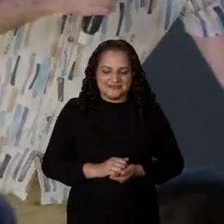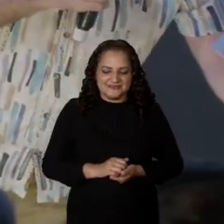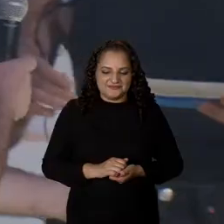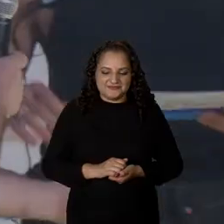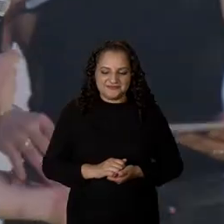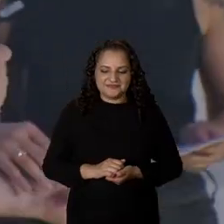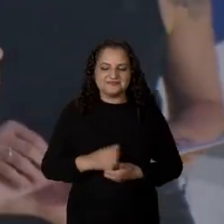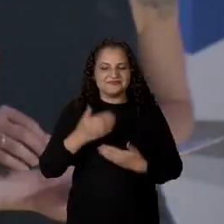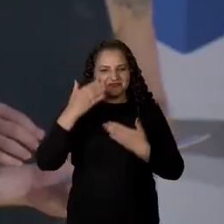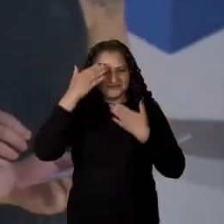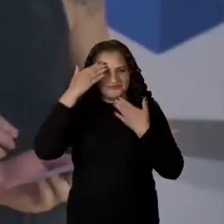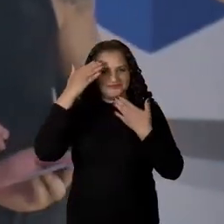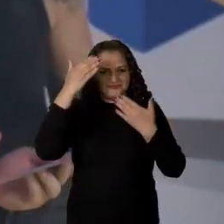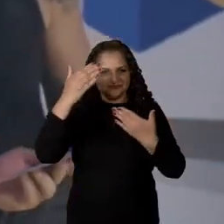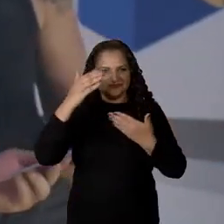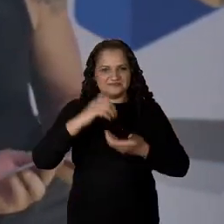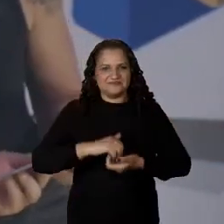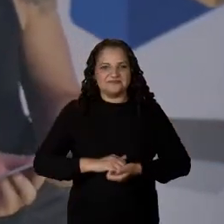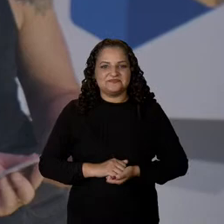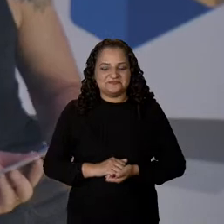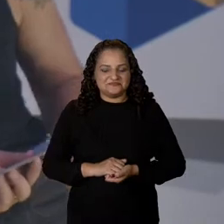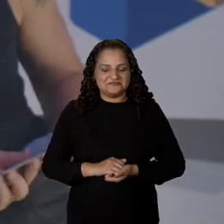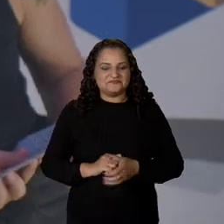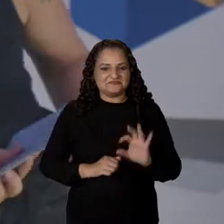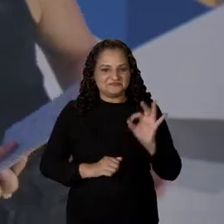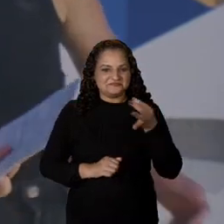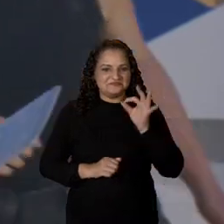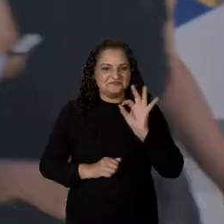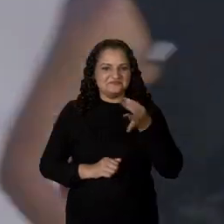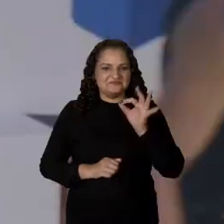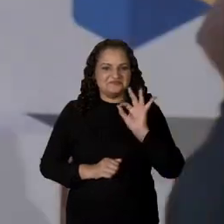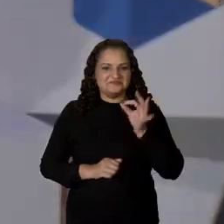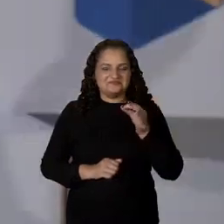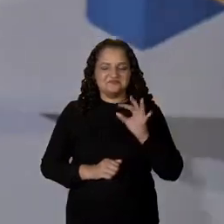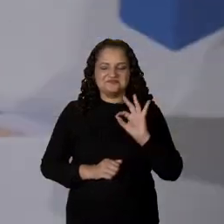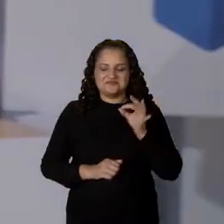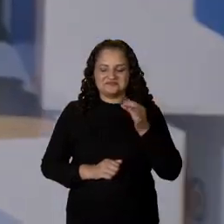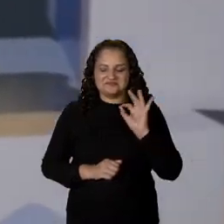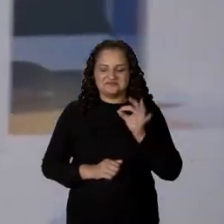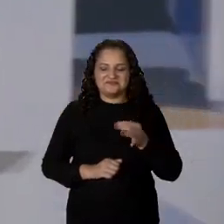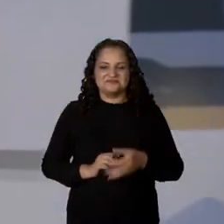suspense. Querida, obrigado. Uhum. Isso mesmo.